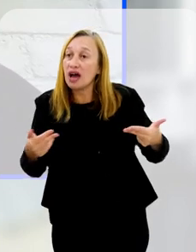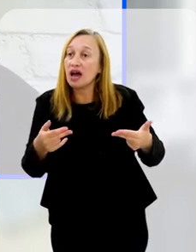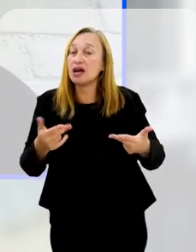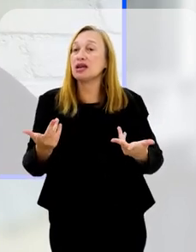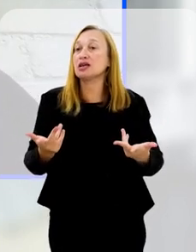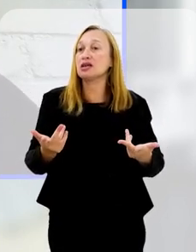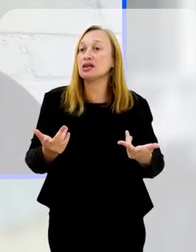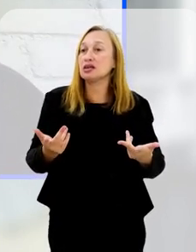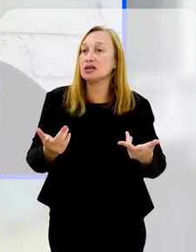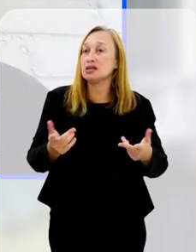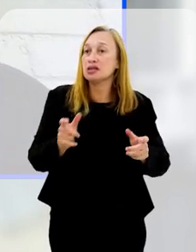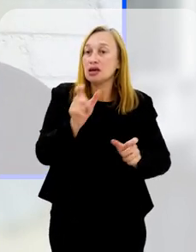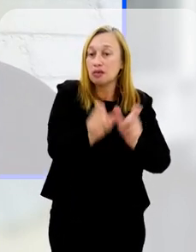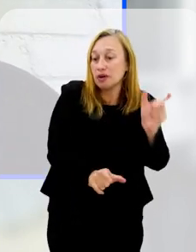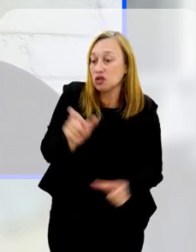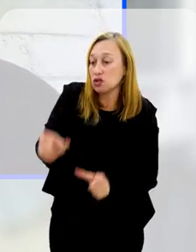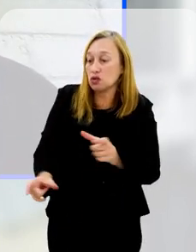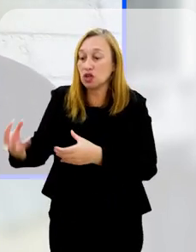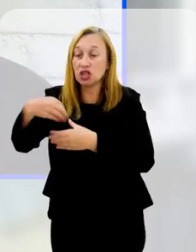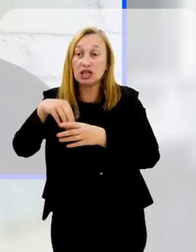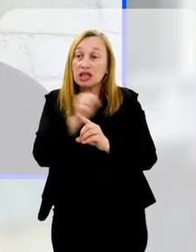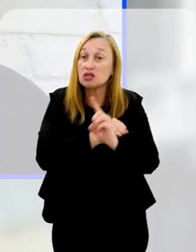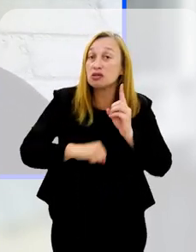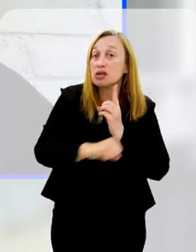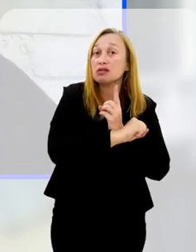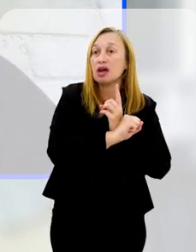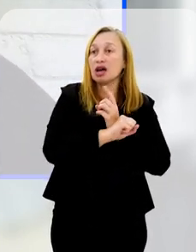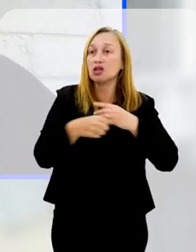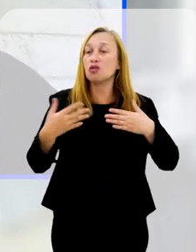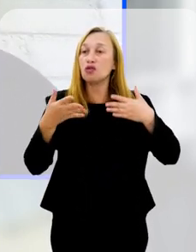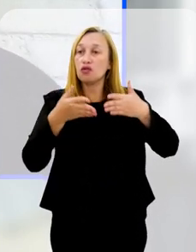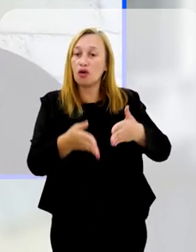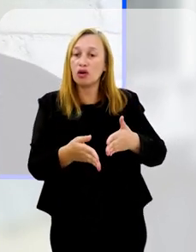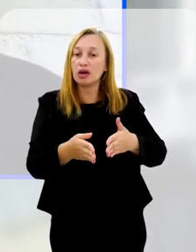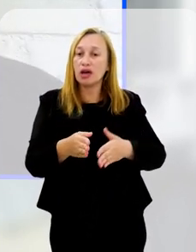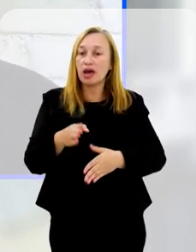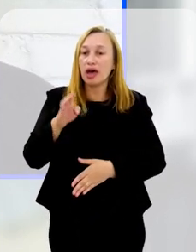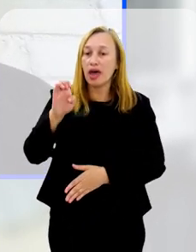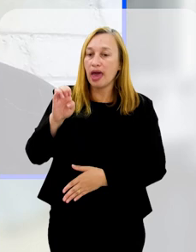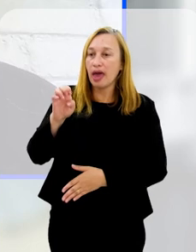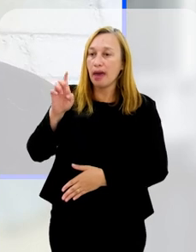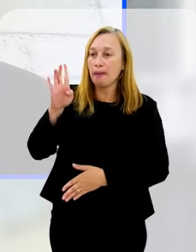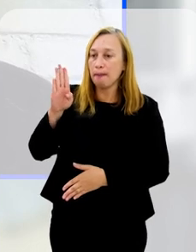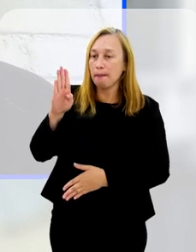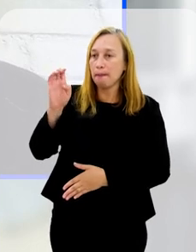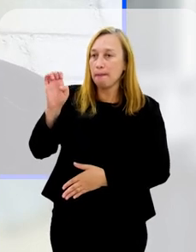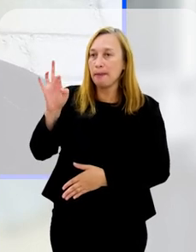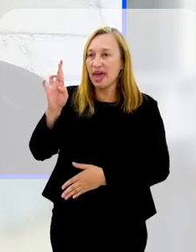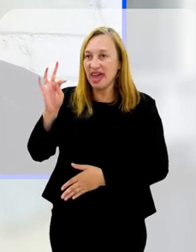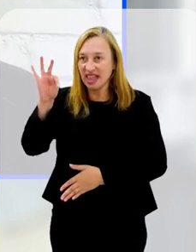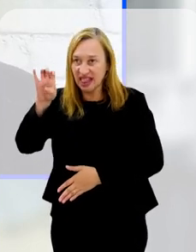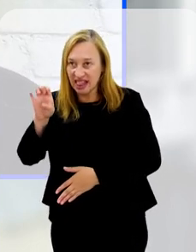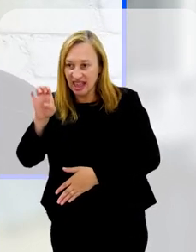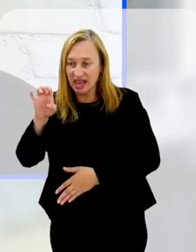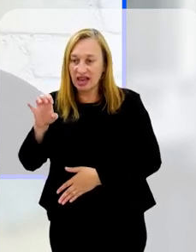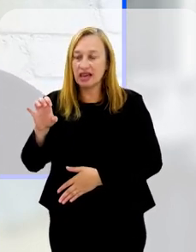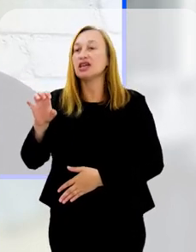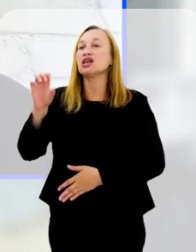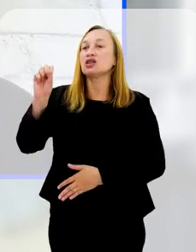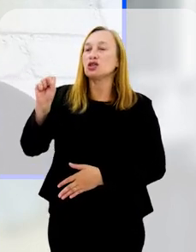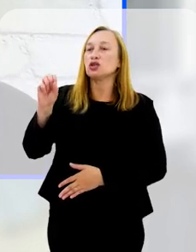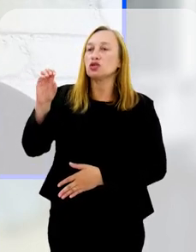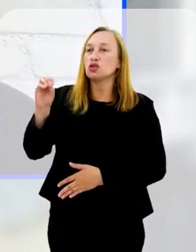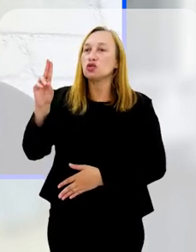grande participação da sociedade e da figura do Herbert de Souza, né, o Betinho, que